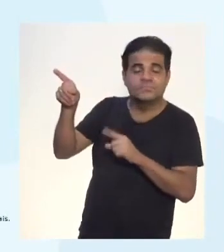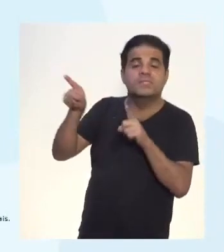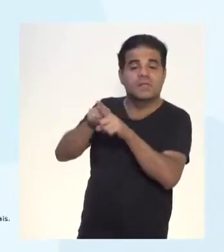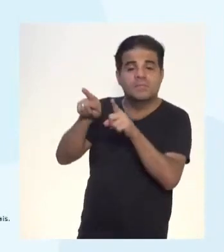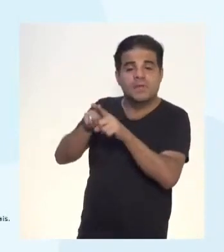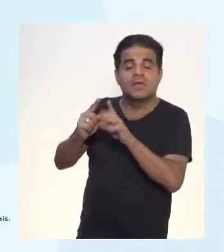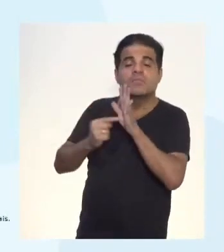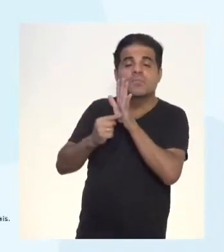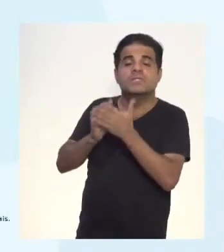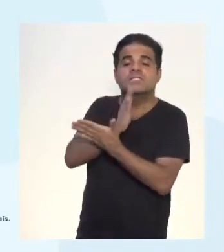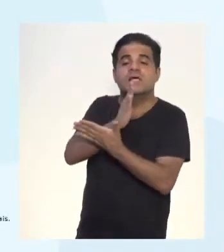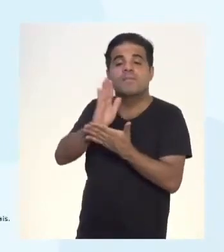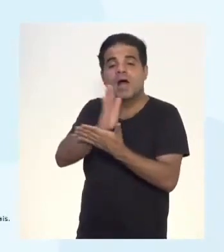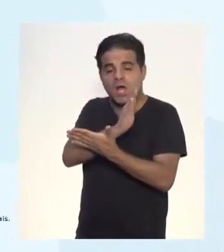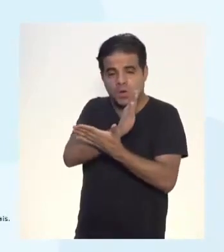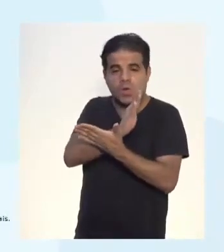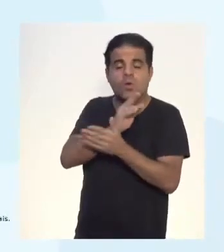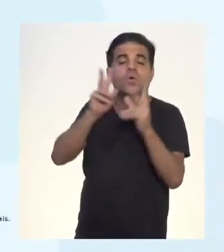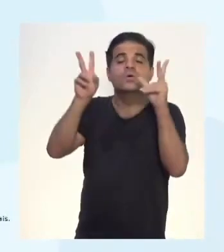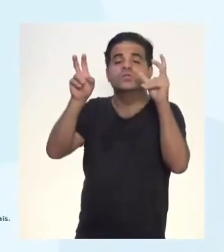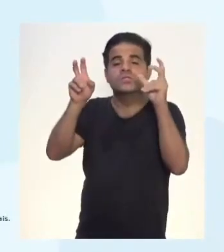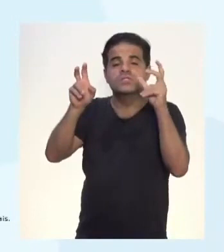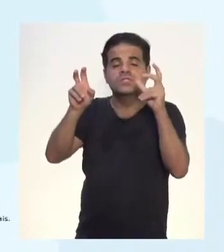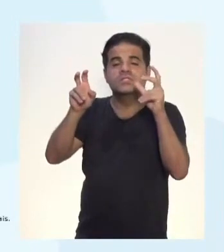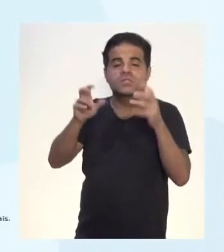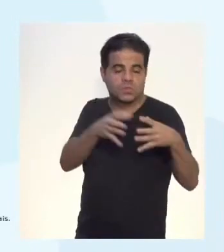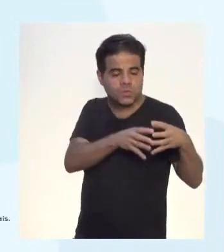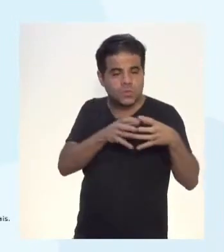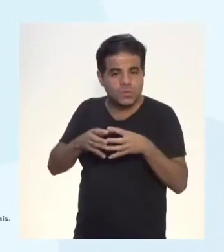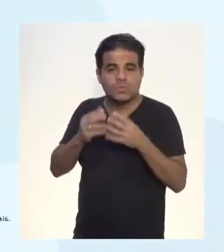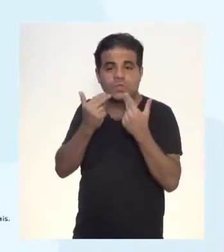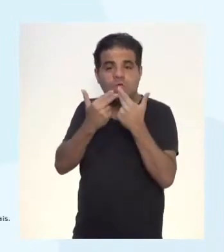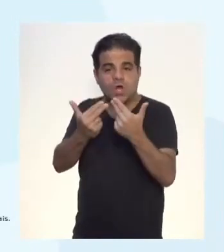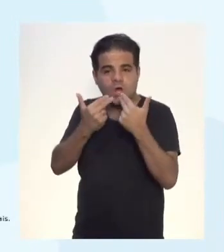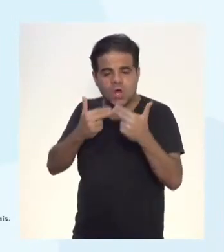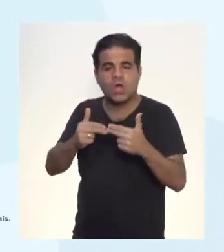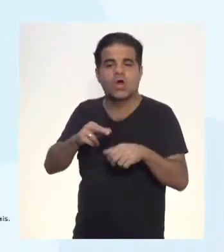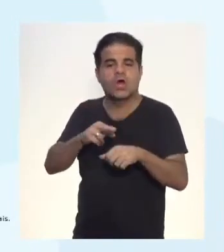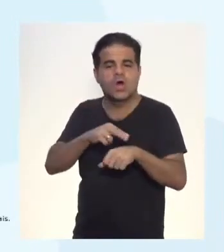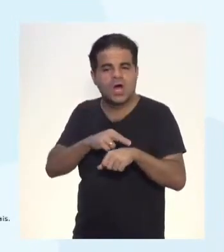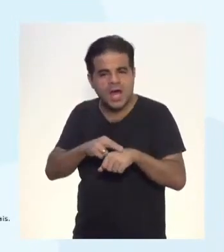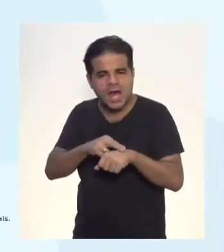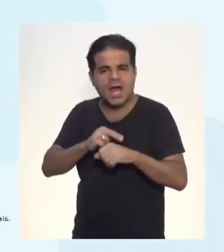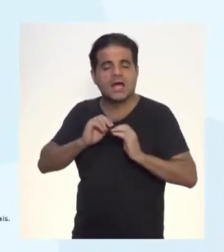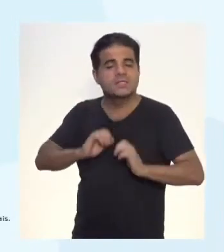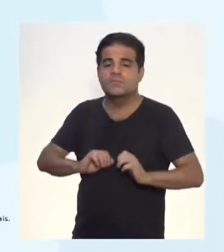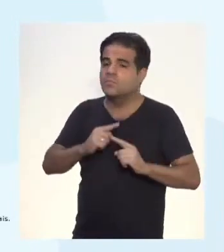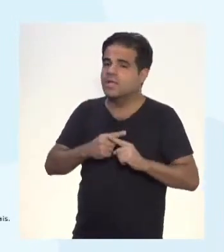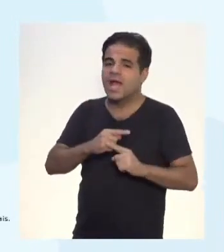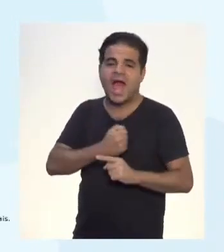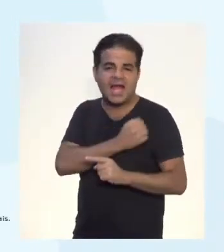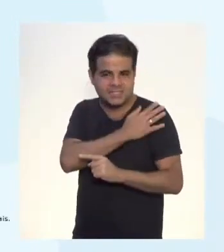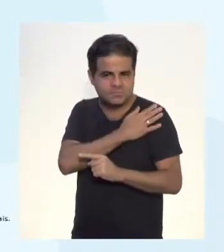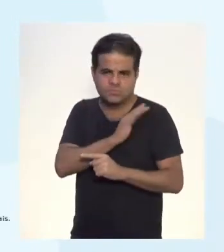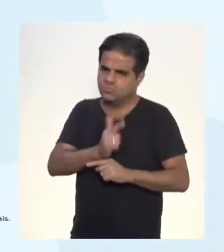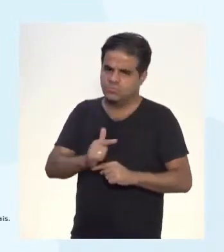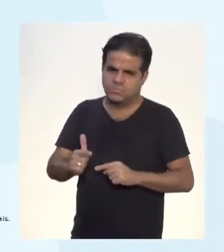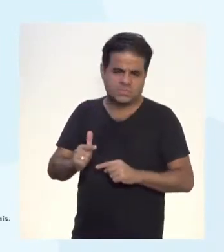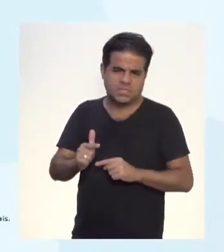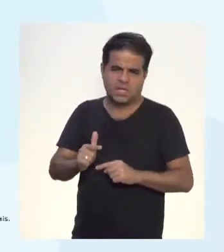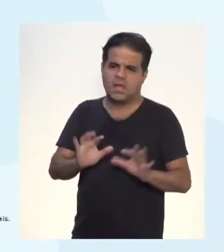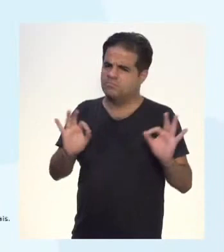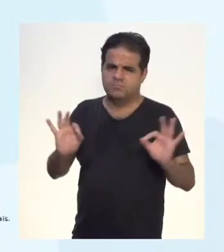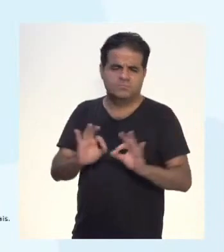tudo, a gente separou sobre a questão de etnias, né, de cor ou raça, porque o racismo não existe. Né? Então, como o racismo